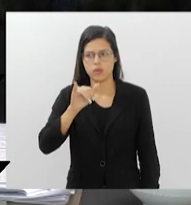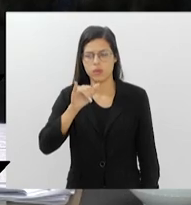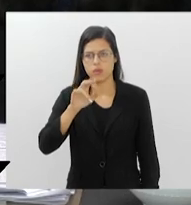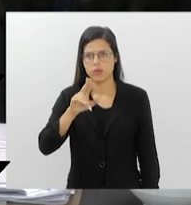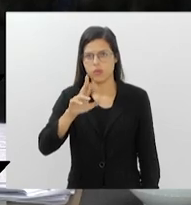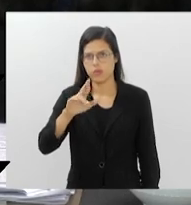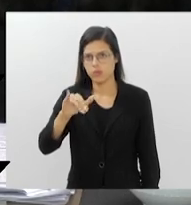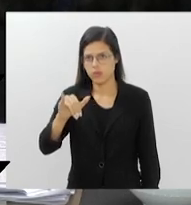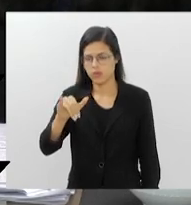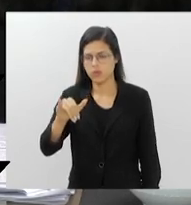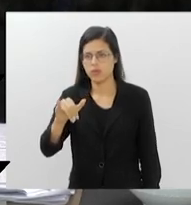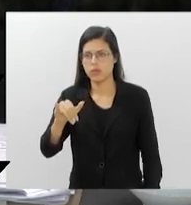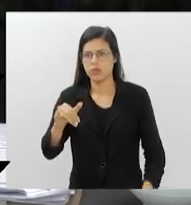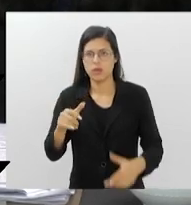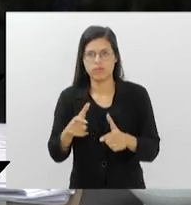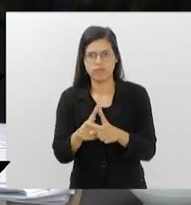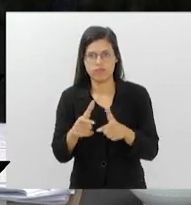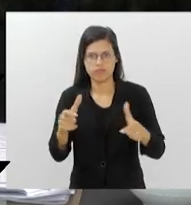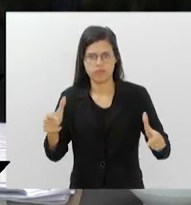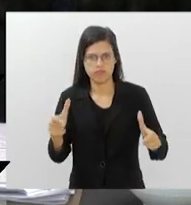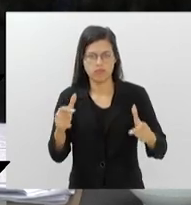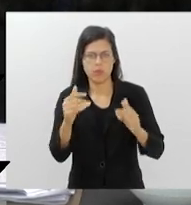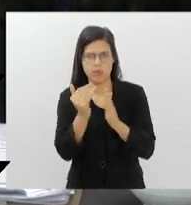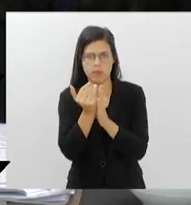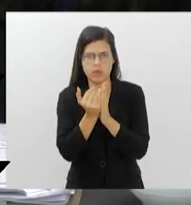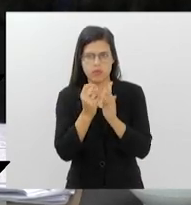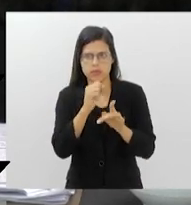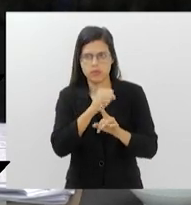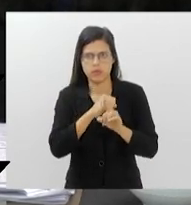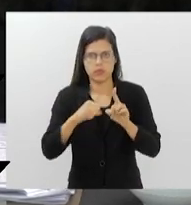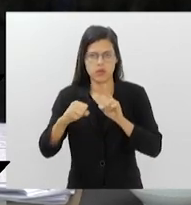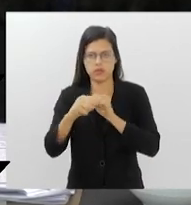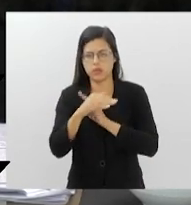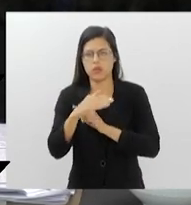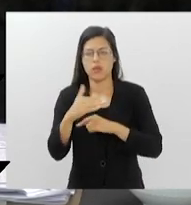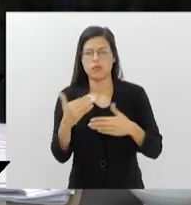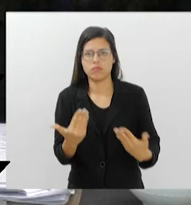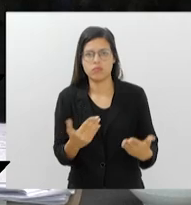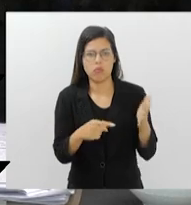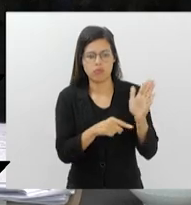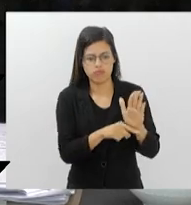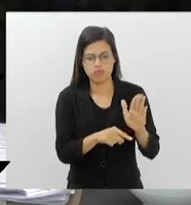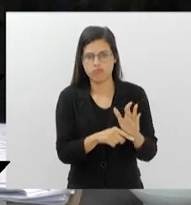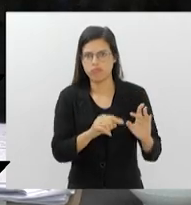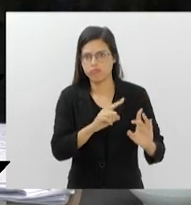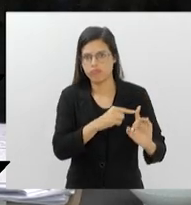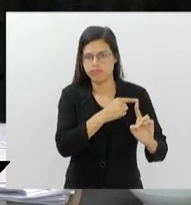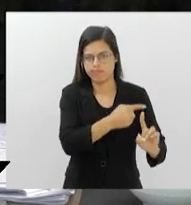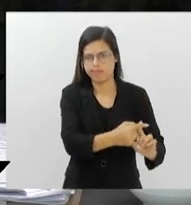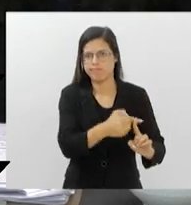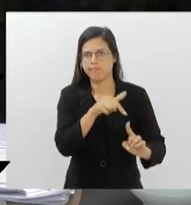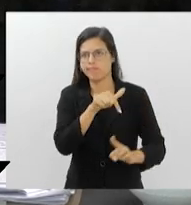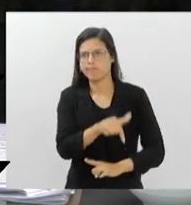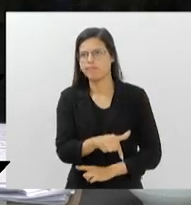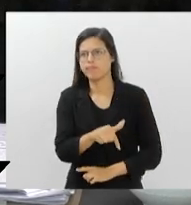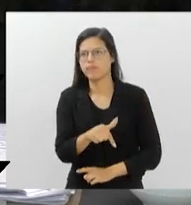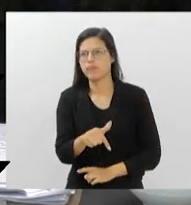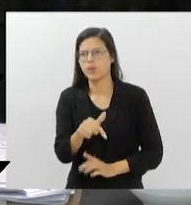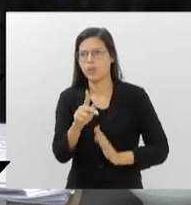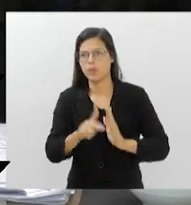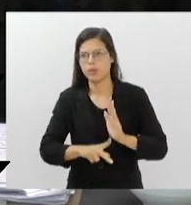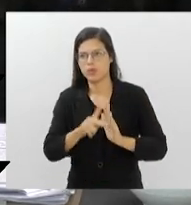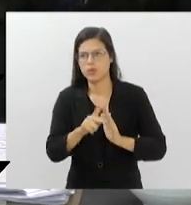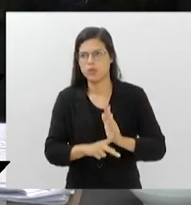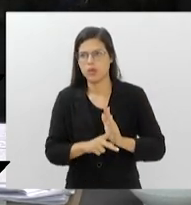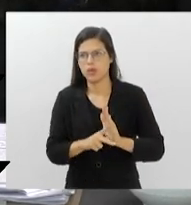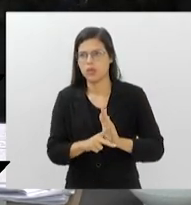elas ampliam os programas sociais Então as emendas são favoráveis ao objetivo do projeto então abra aqui um voto divergente eu sou